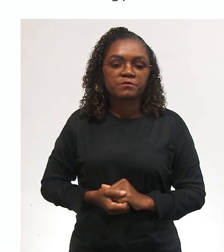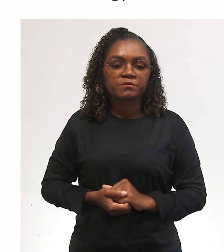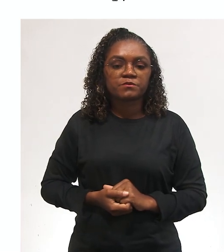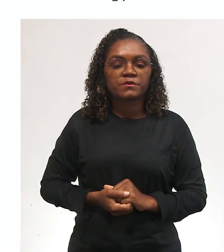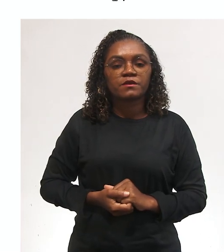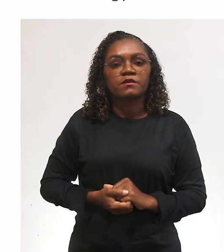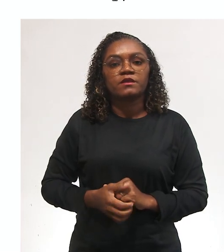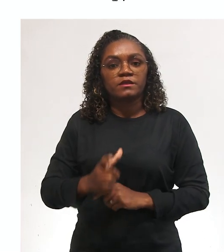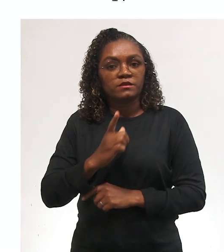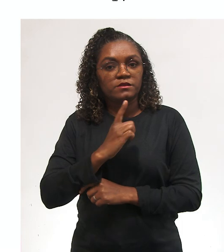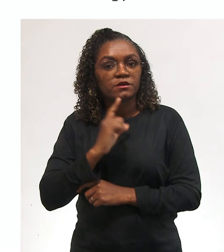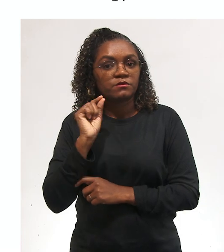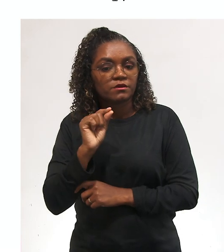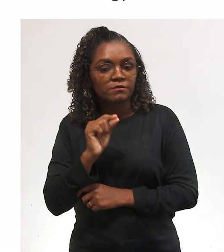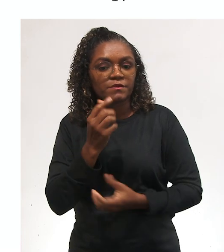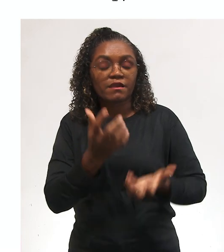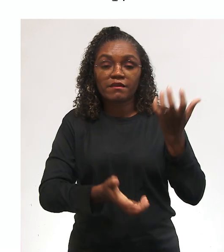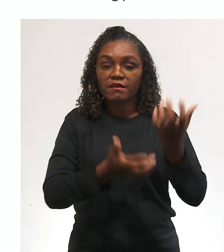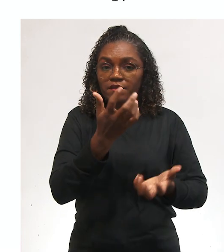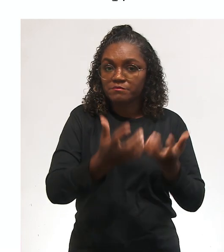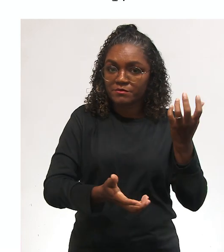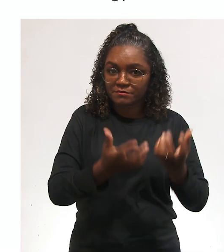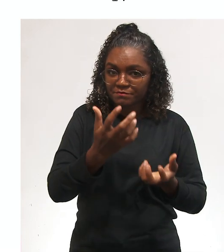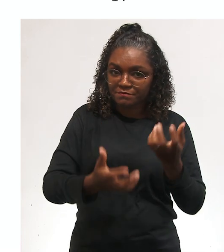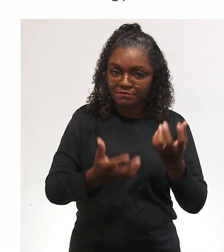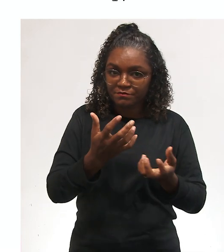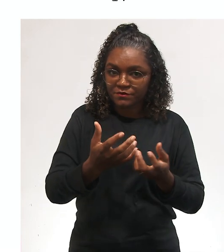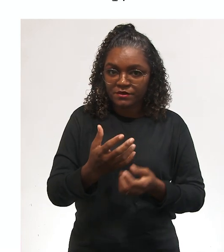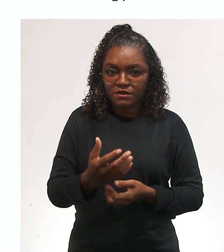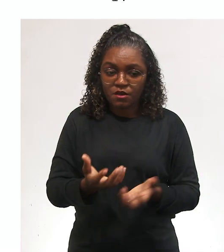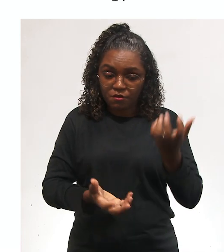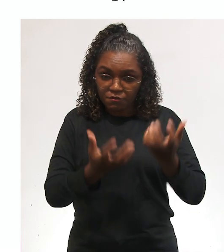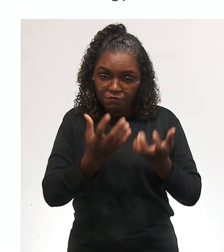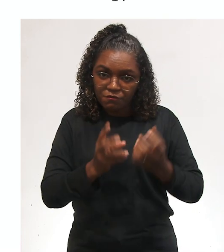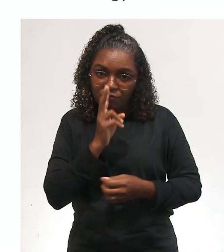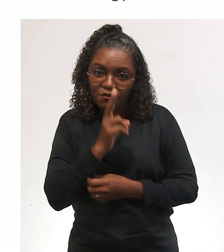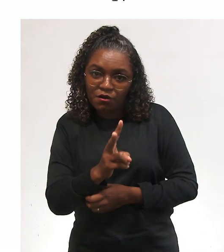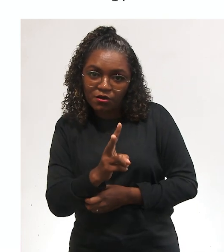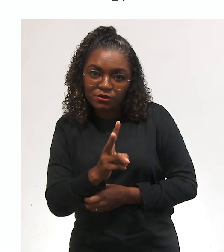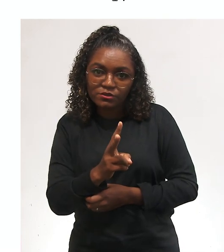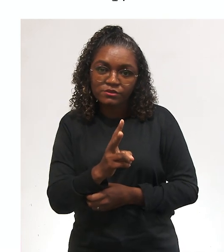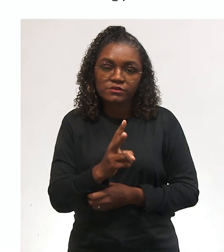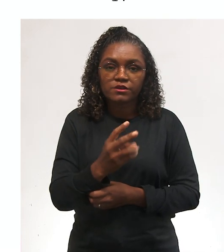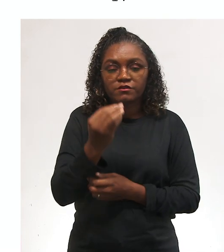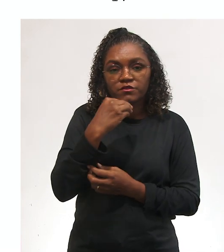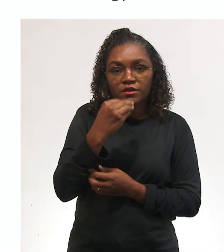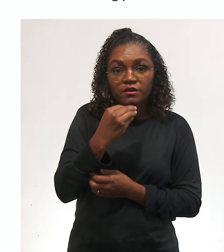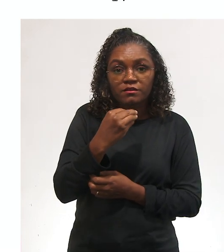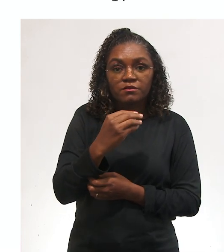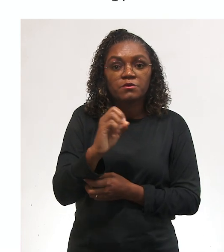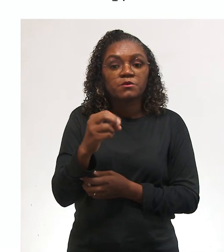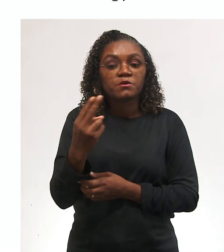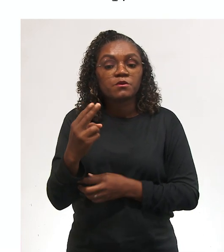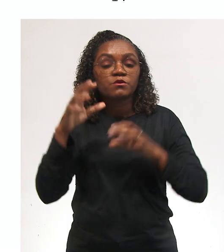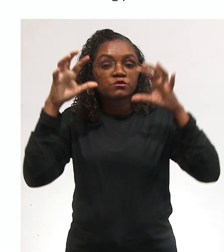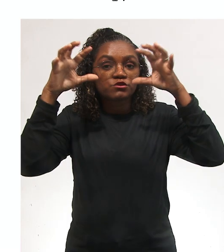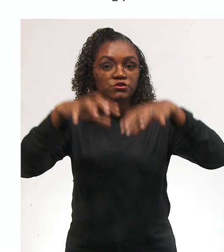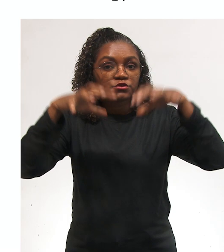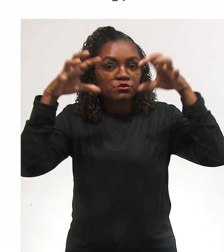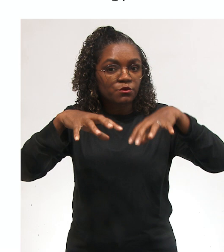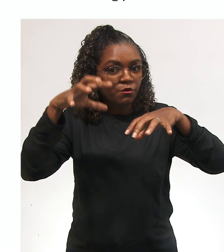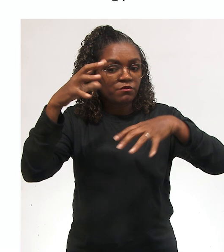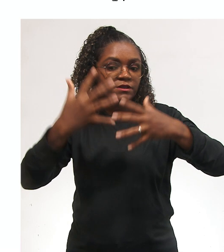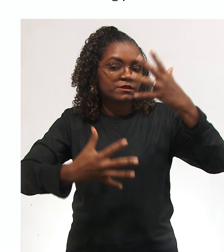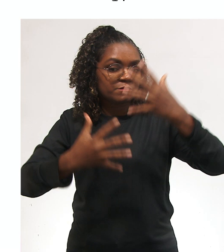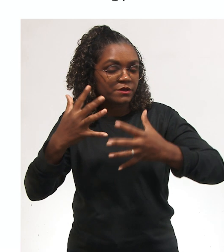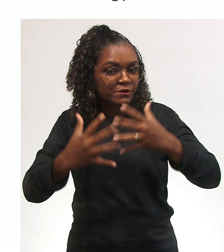terra na cana-de-açúcar. Então, tem a queima, será a intensidade do fogo, né? Ou será que